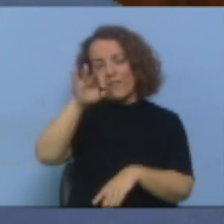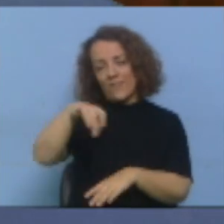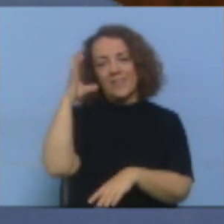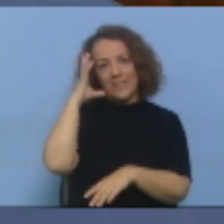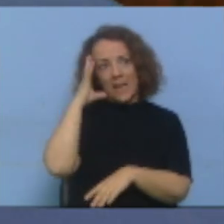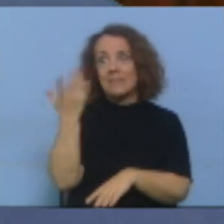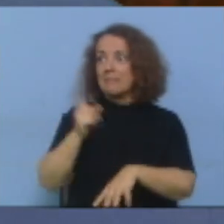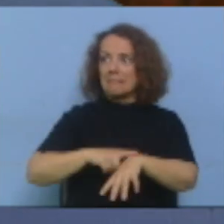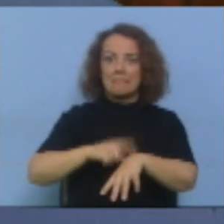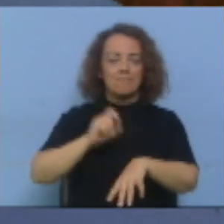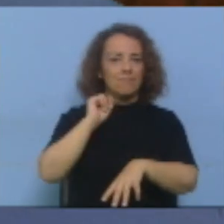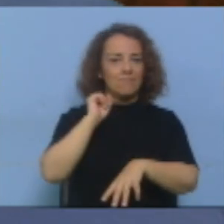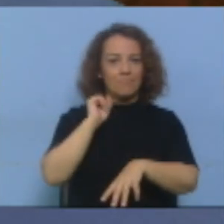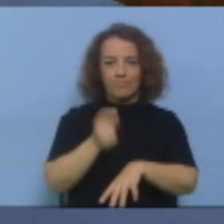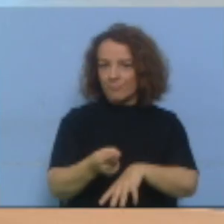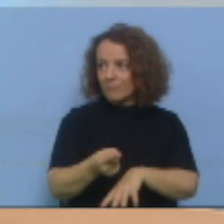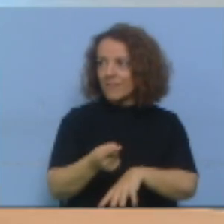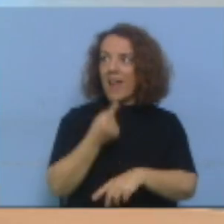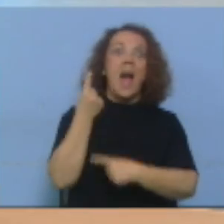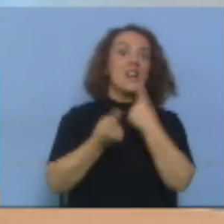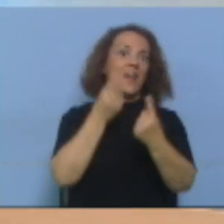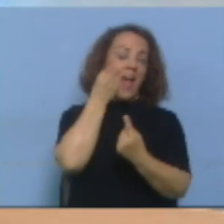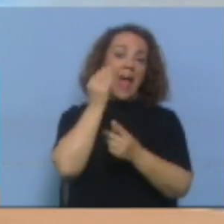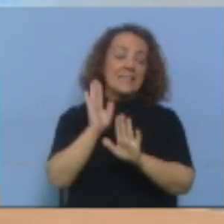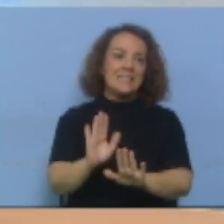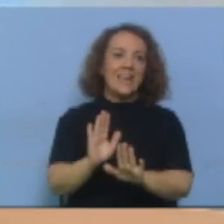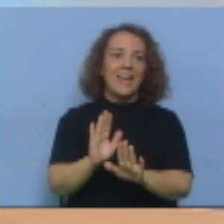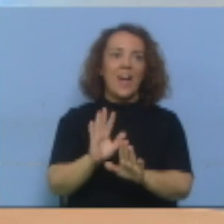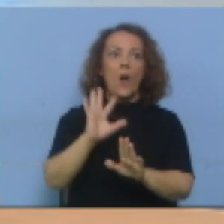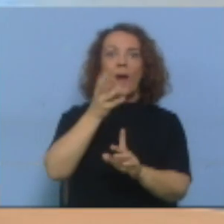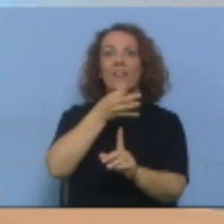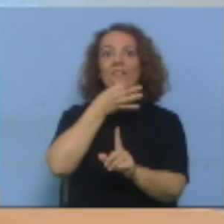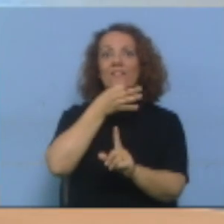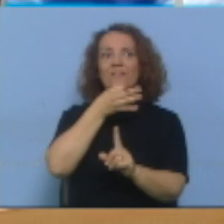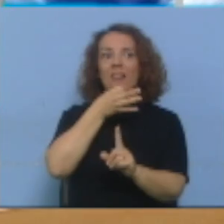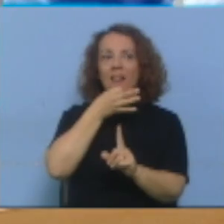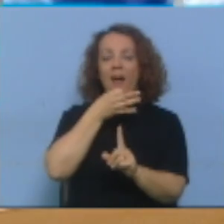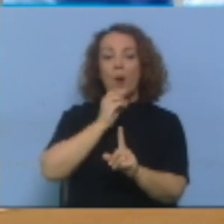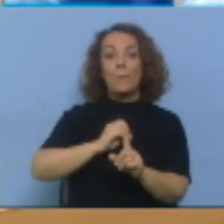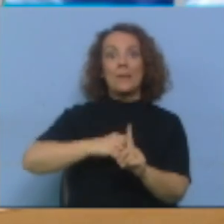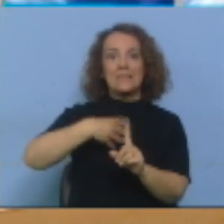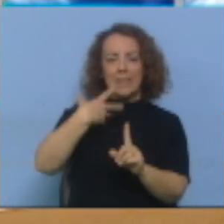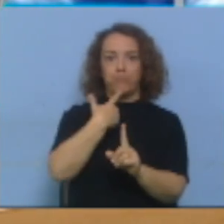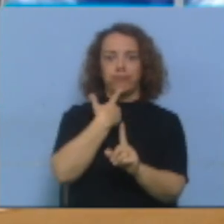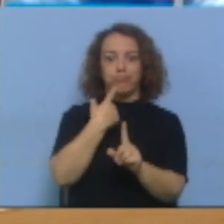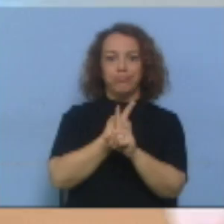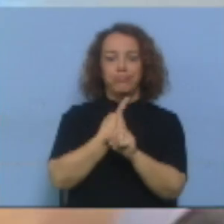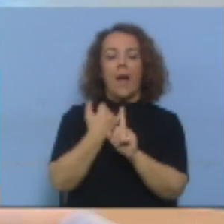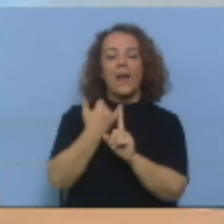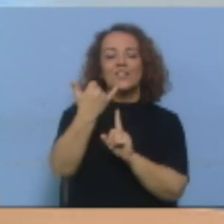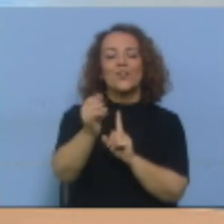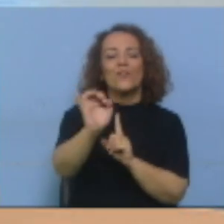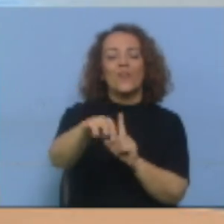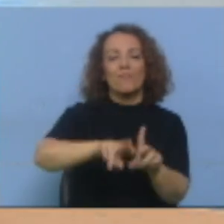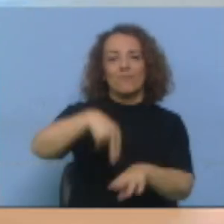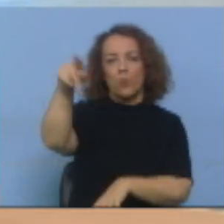Padre Alberto, só temos muito pouco tempo e muitas vezes é assim que acontece também. Para se falar da ressurreição há menos tempo. Mas claro, há pouco já referiu